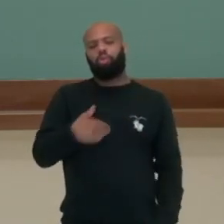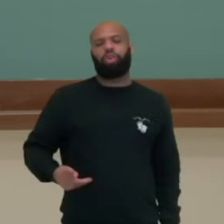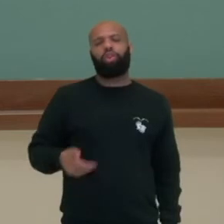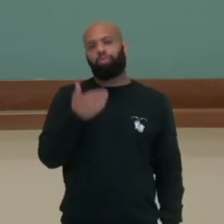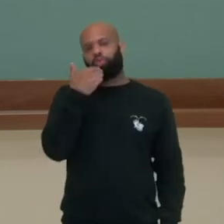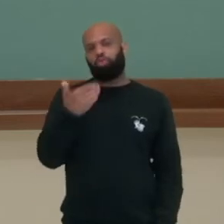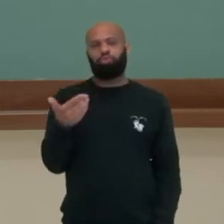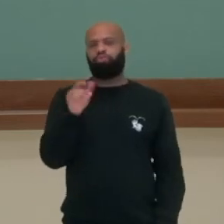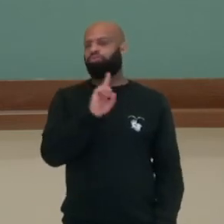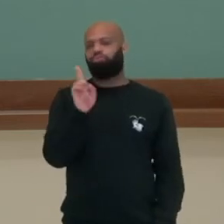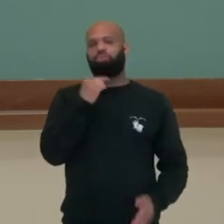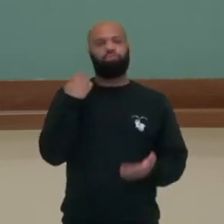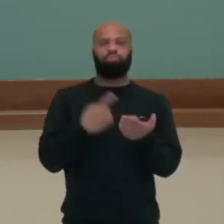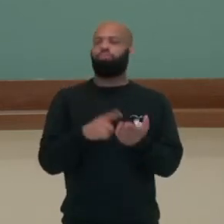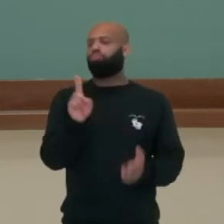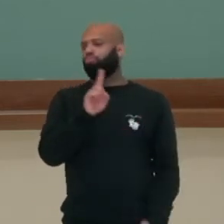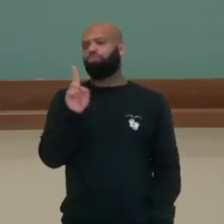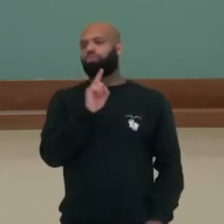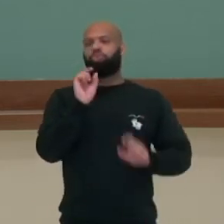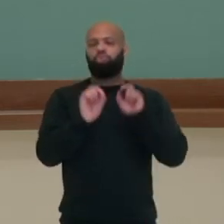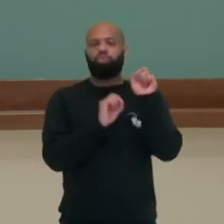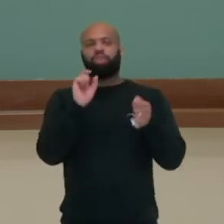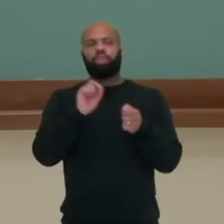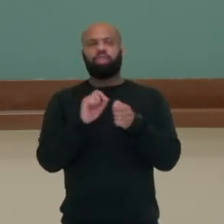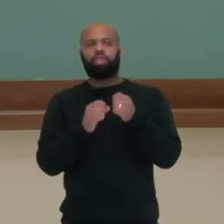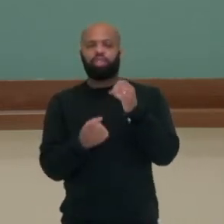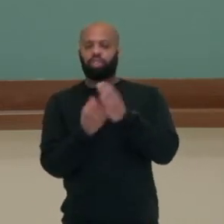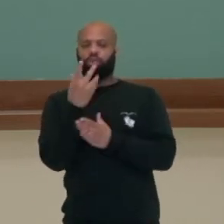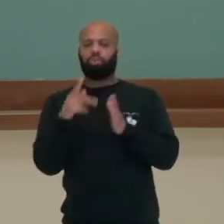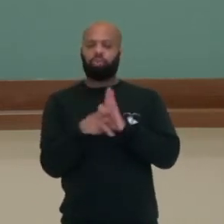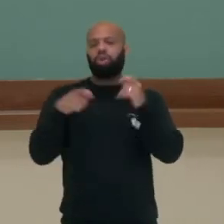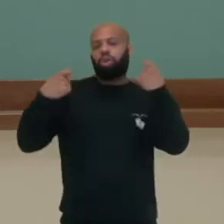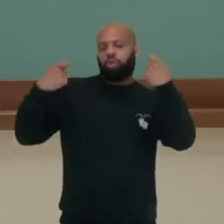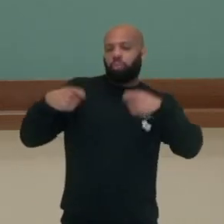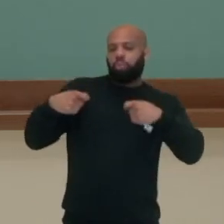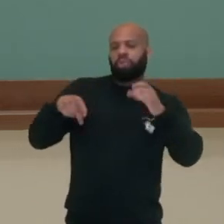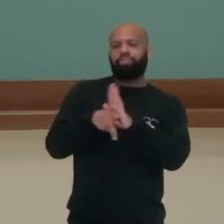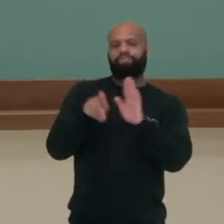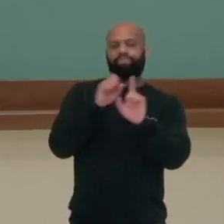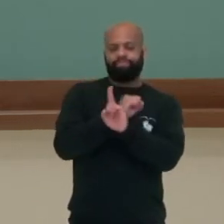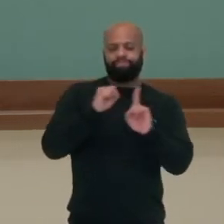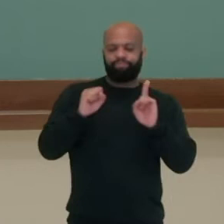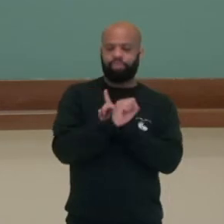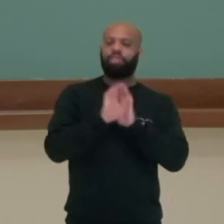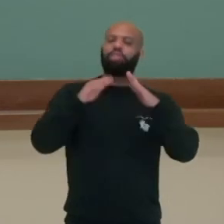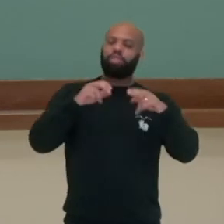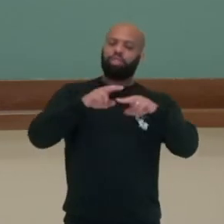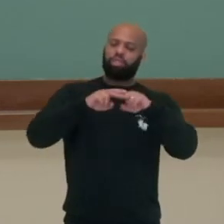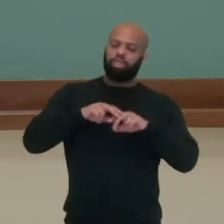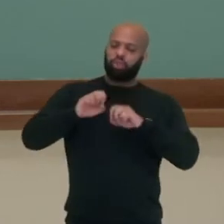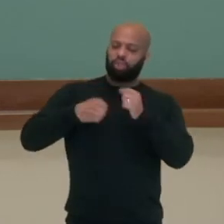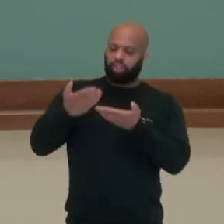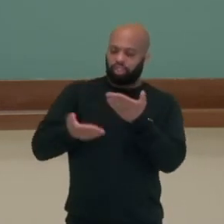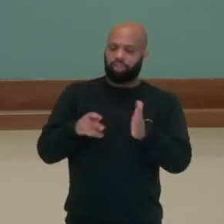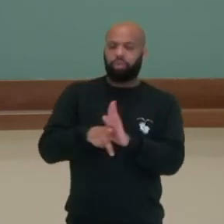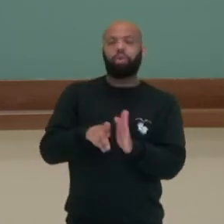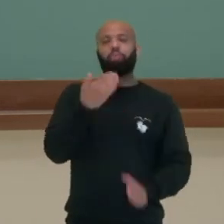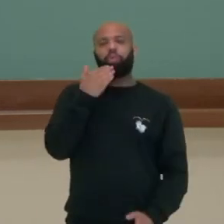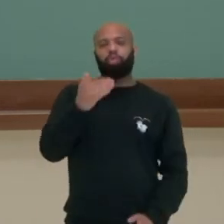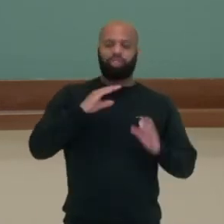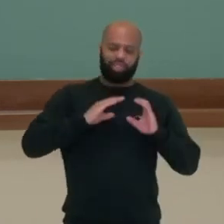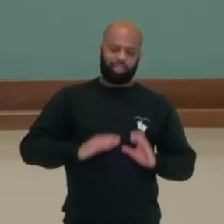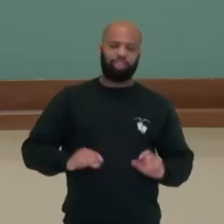base, não tinha um acordo do governo, ela foi sendo criada a partir das demandas sociais, portanto atendendo aos pedidos dos